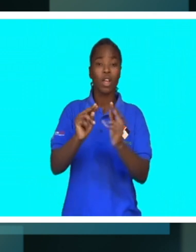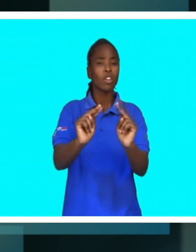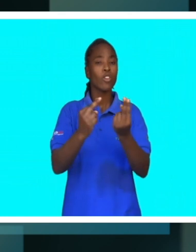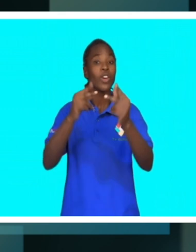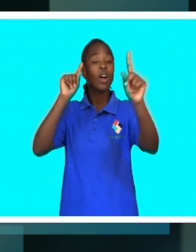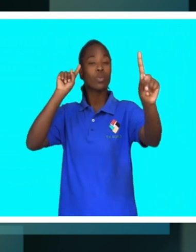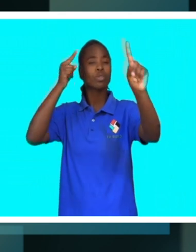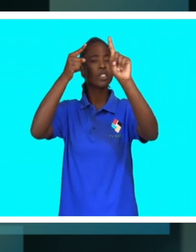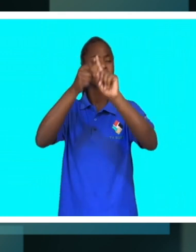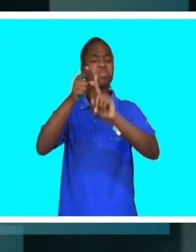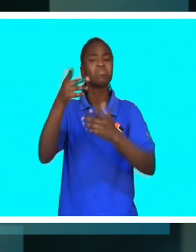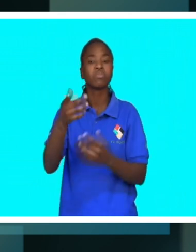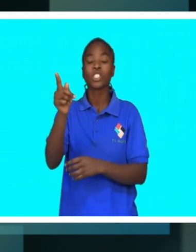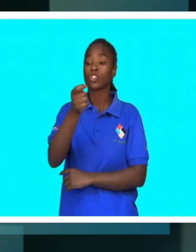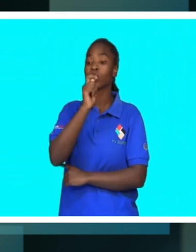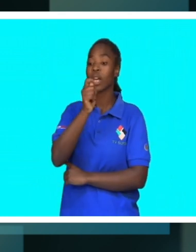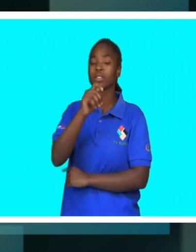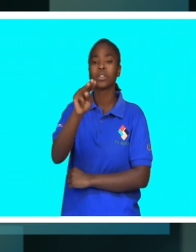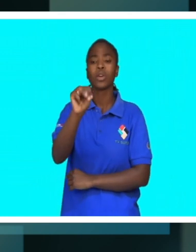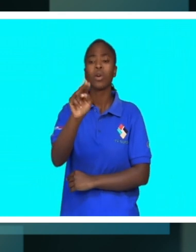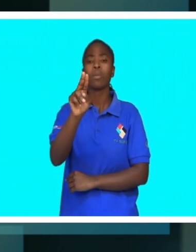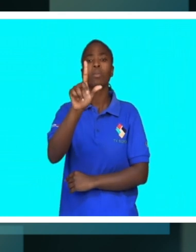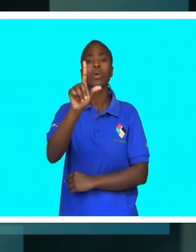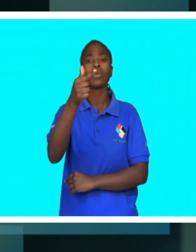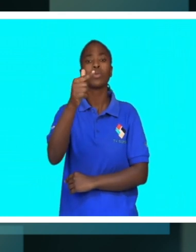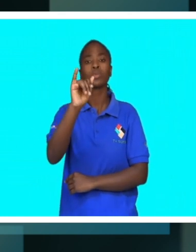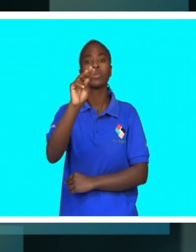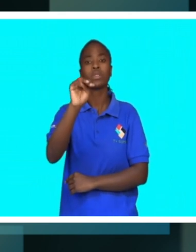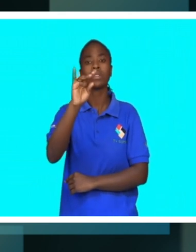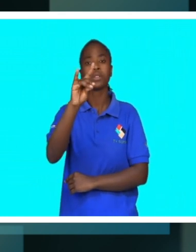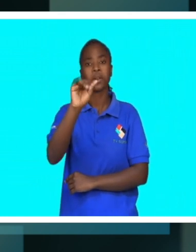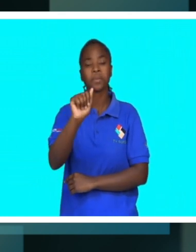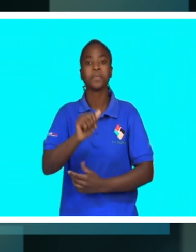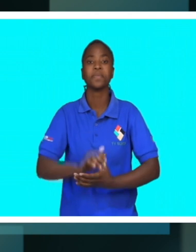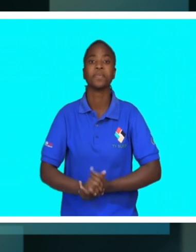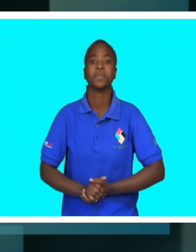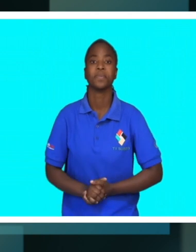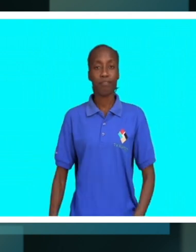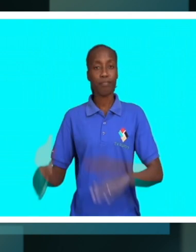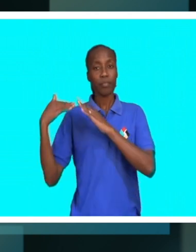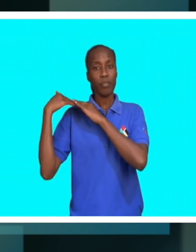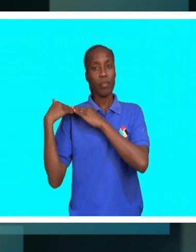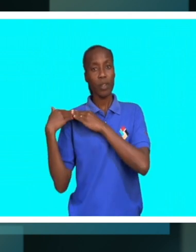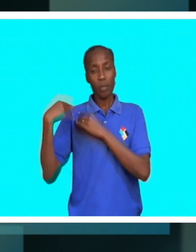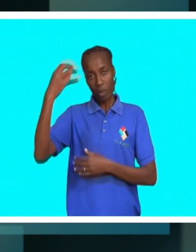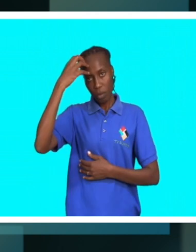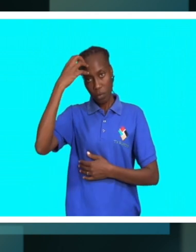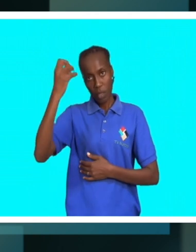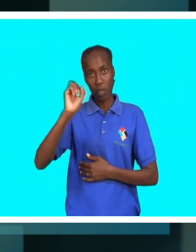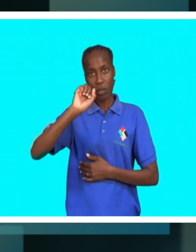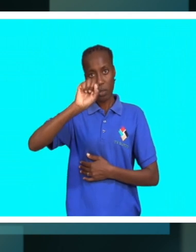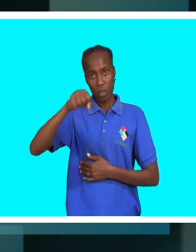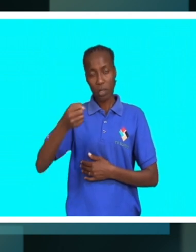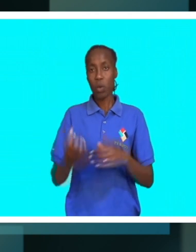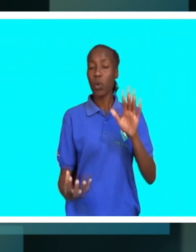entendem ser da responsabilidade do governo facilitar o acesso a estas novas tendências. É papel do governo, sim,